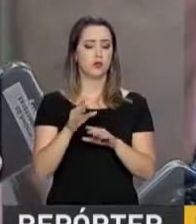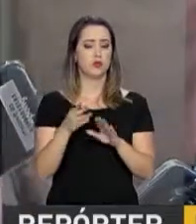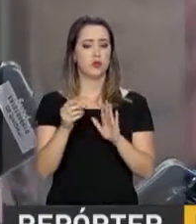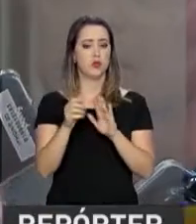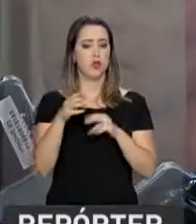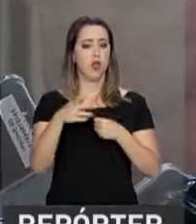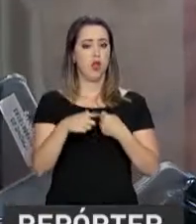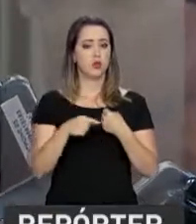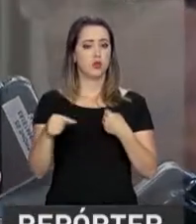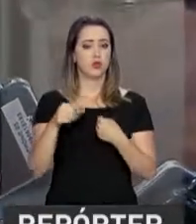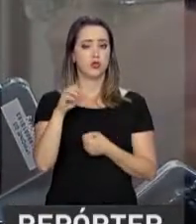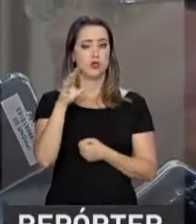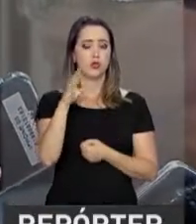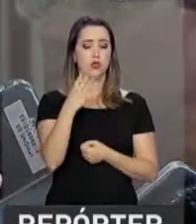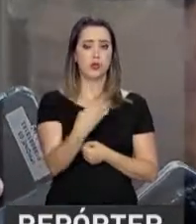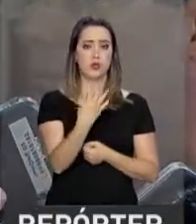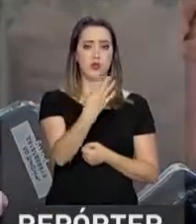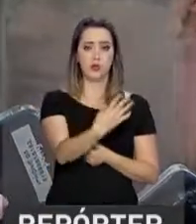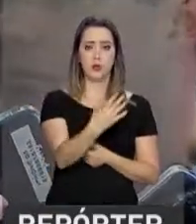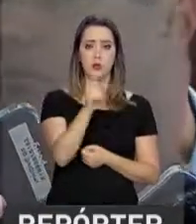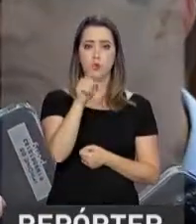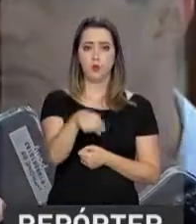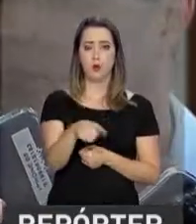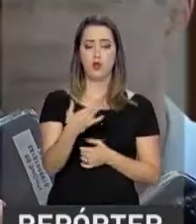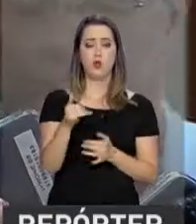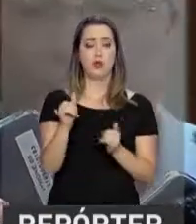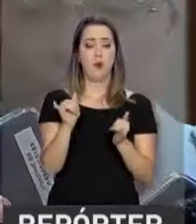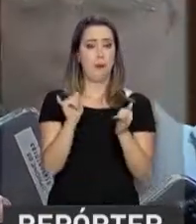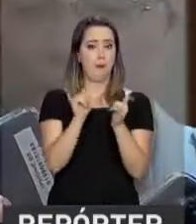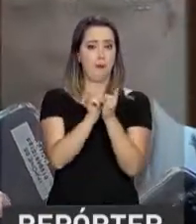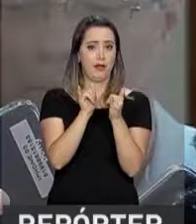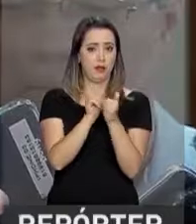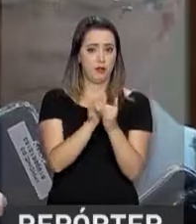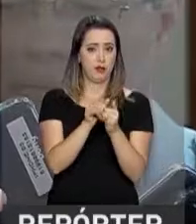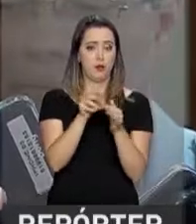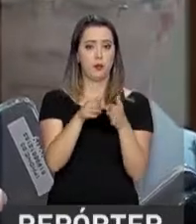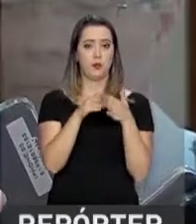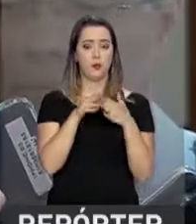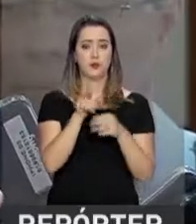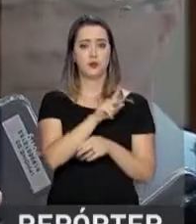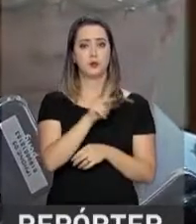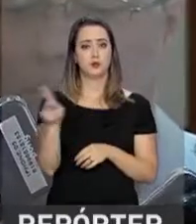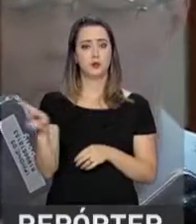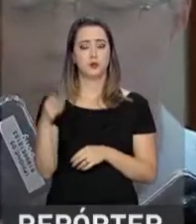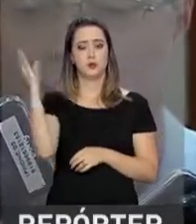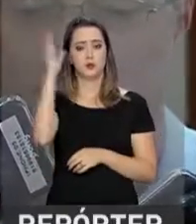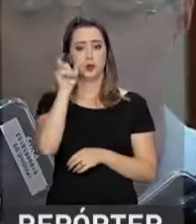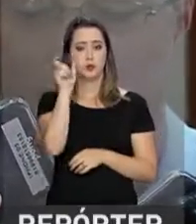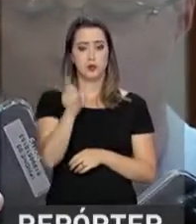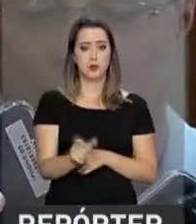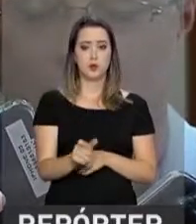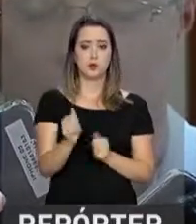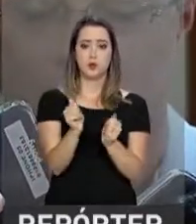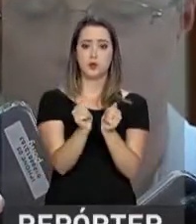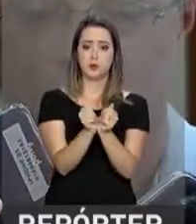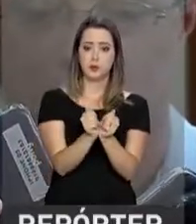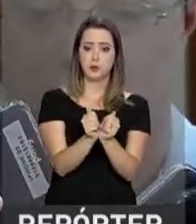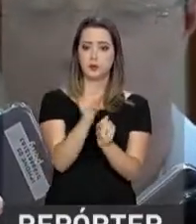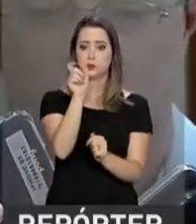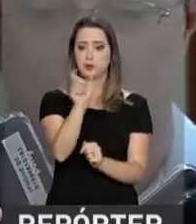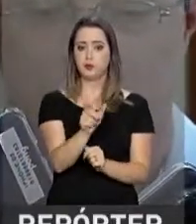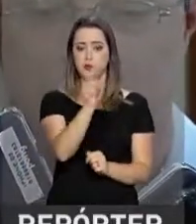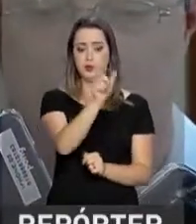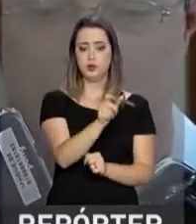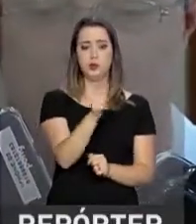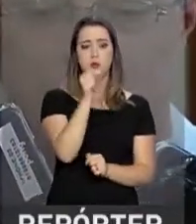ele é um ato de clemência do presidente da república pela constituição para aquele preso ou no caso para aquelas